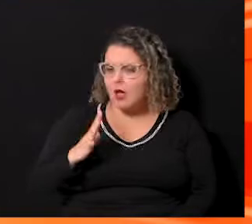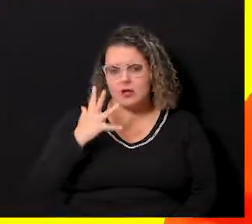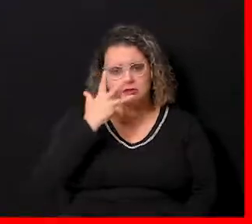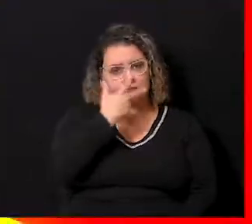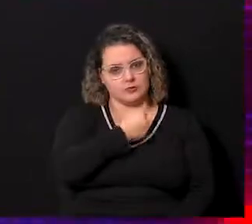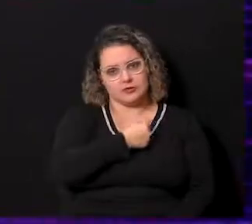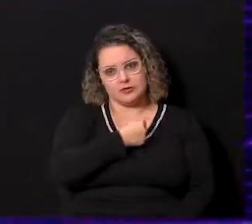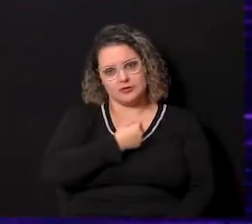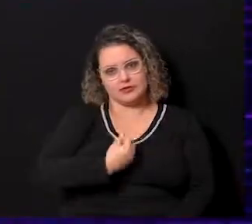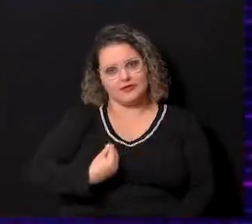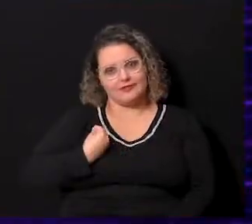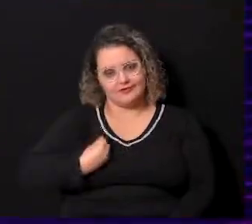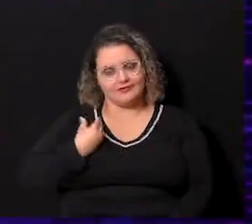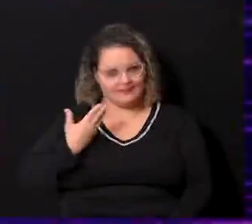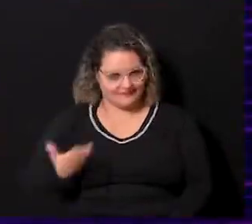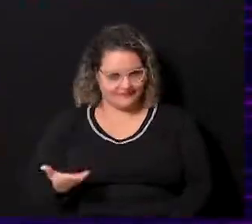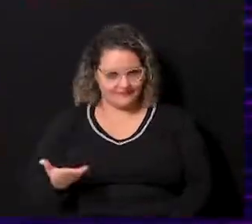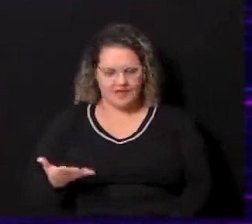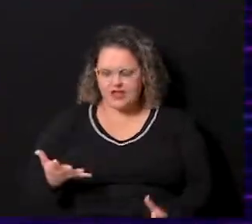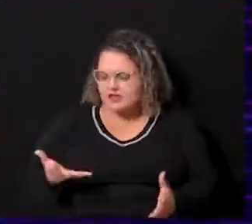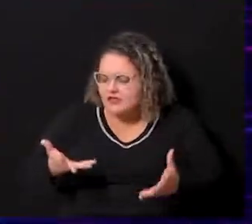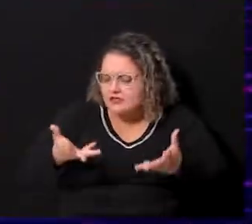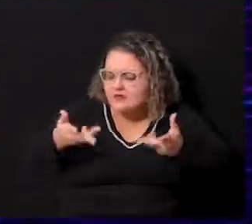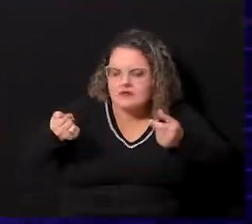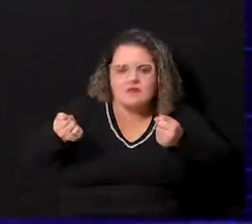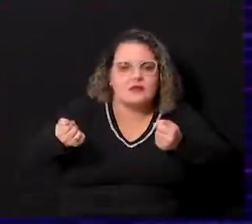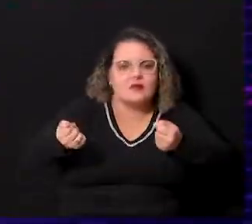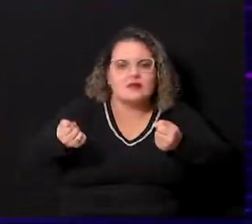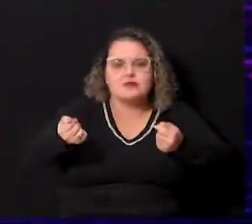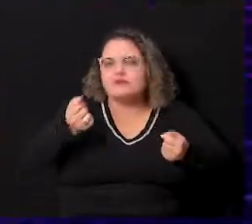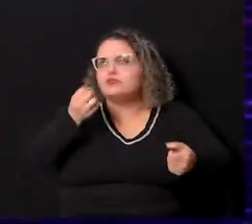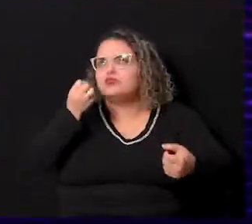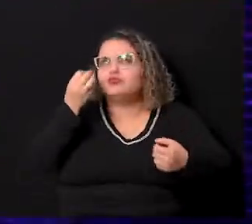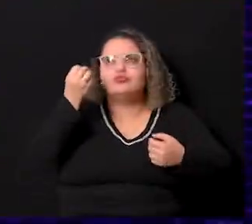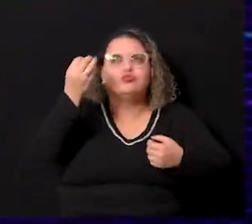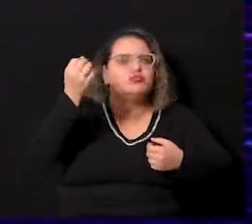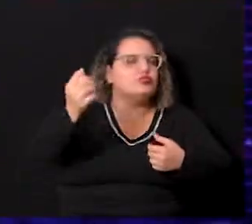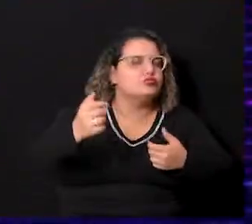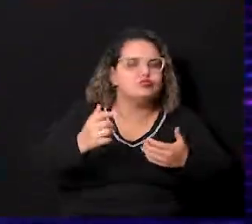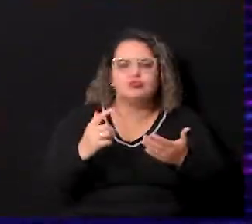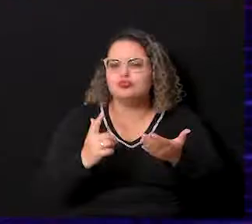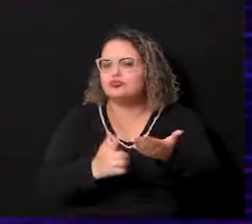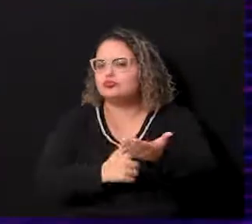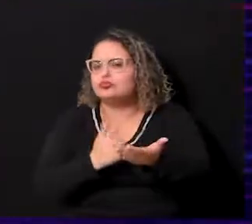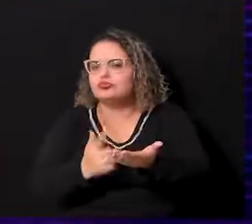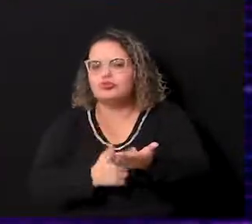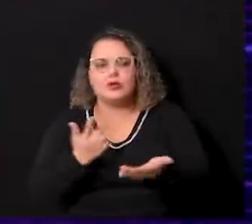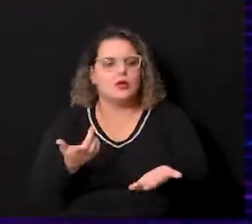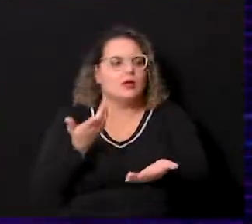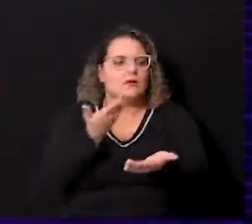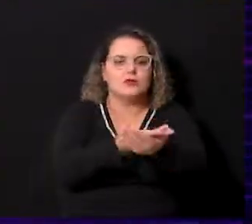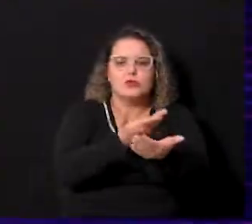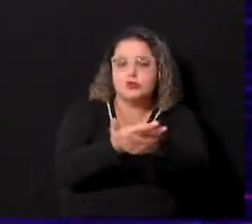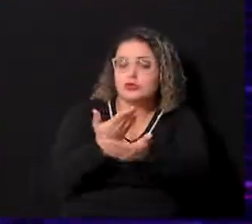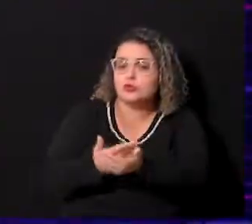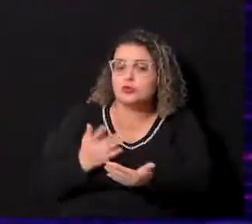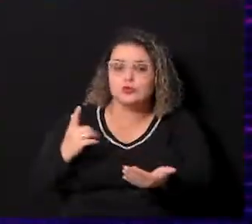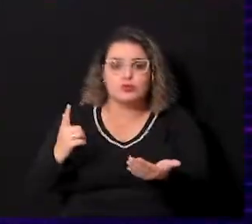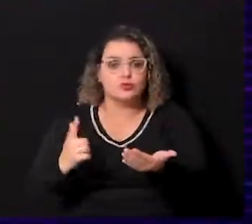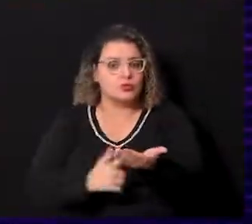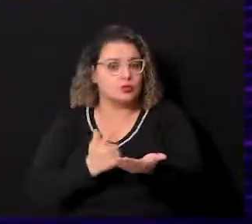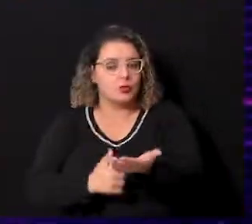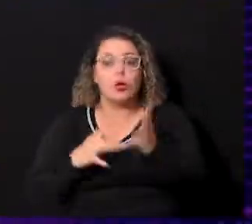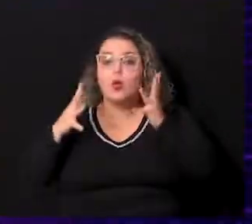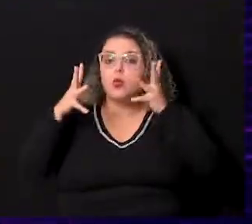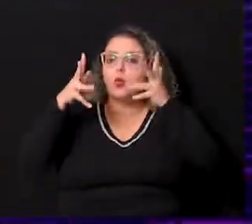Então, as experiências mais incríveis, mais bonitas, viaja por causa de livro, estuda, tudo é